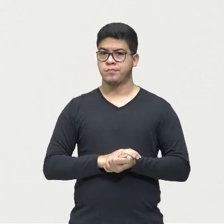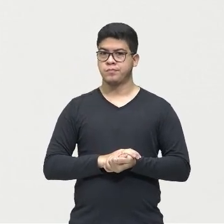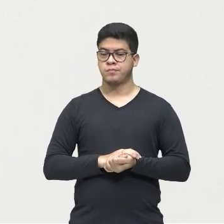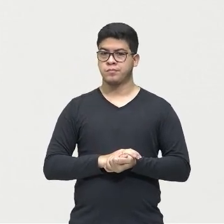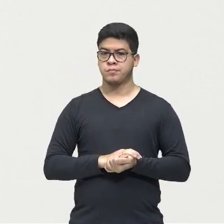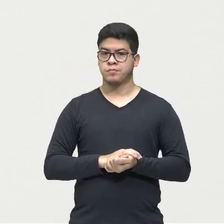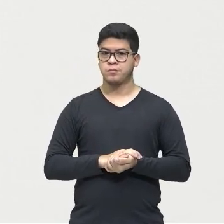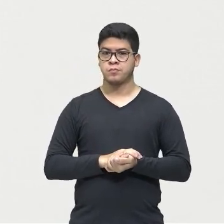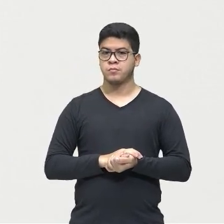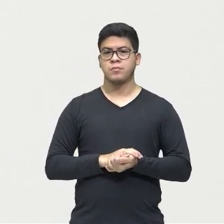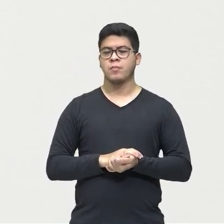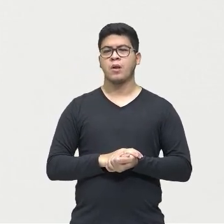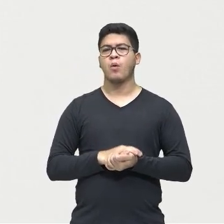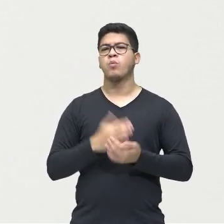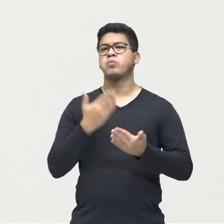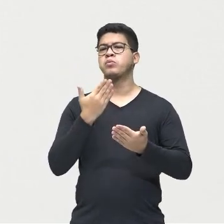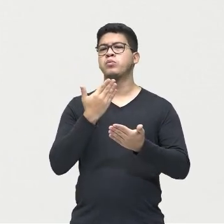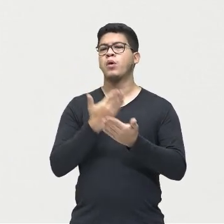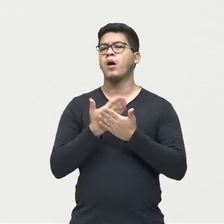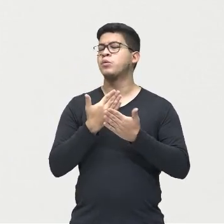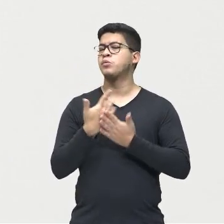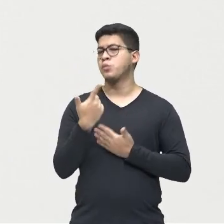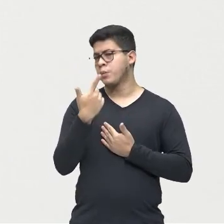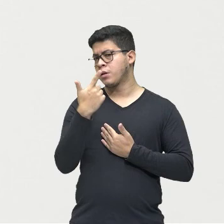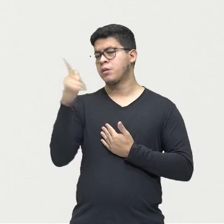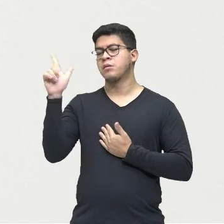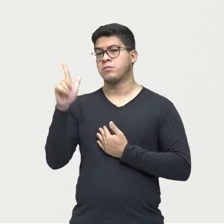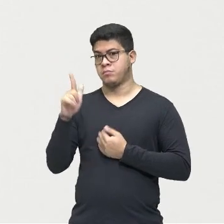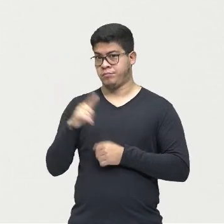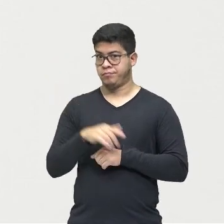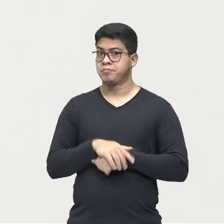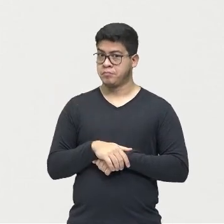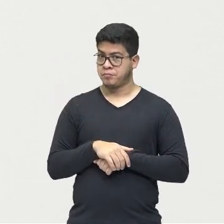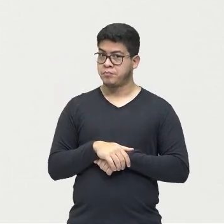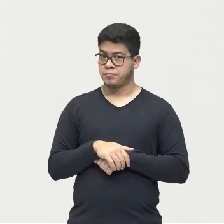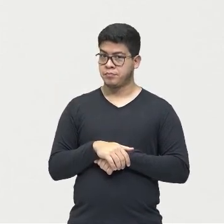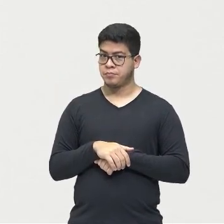Já é um conteúdo para uma próxima aula.